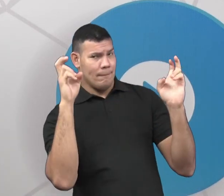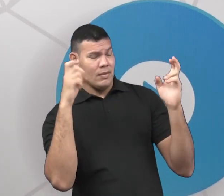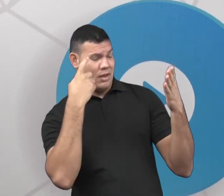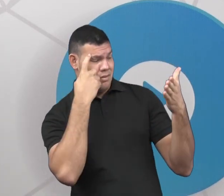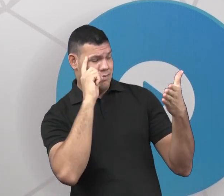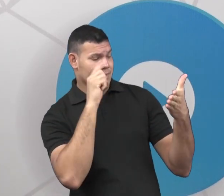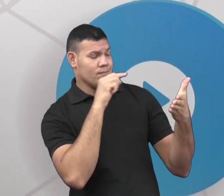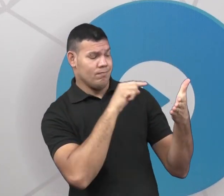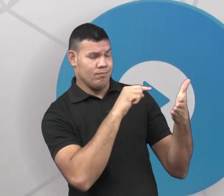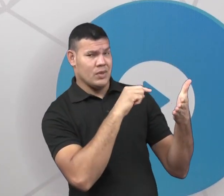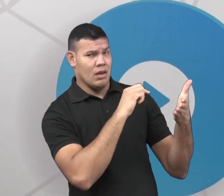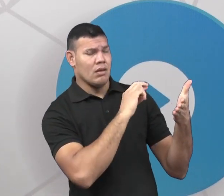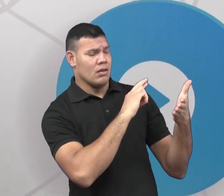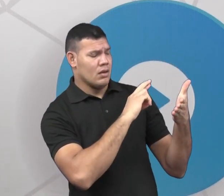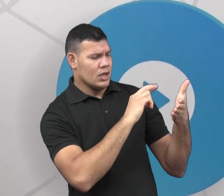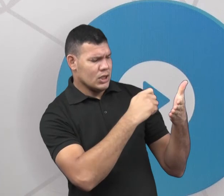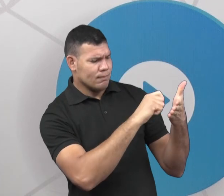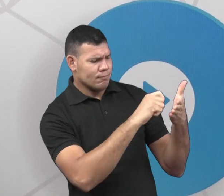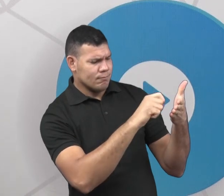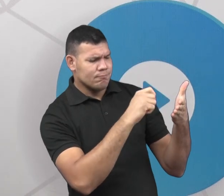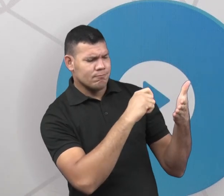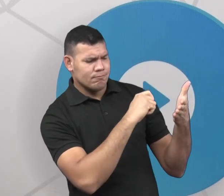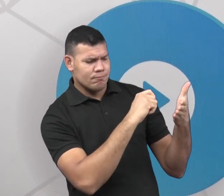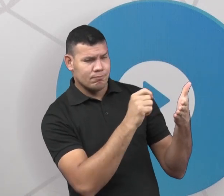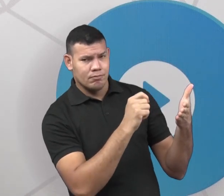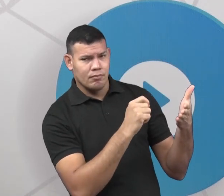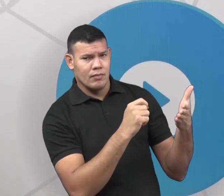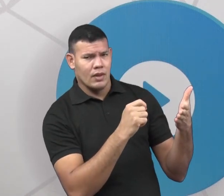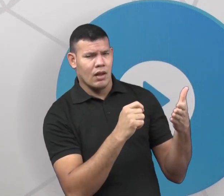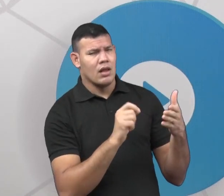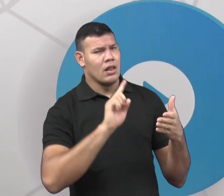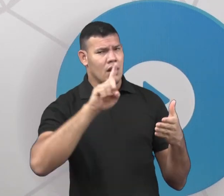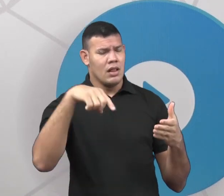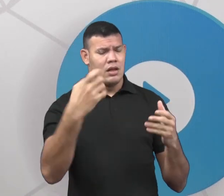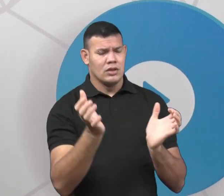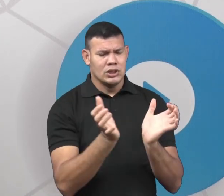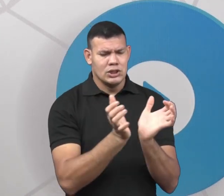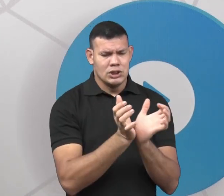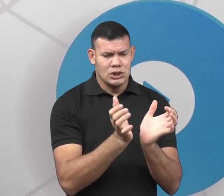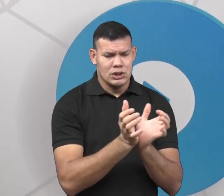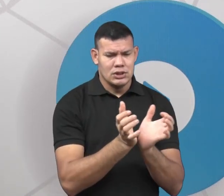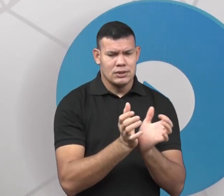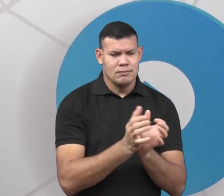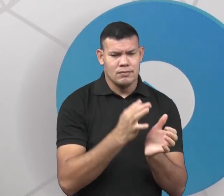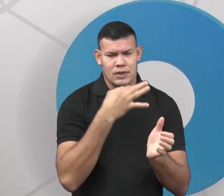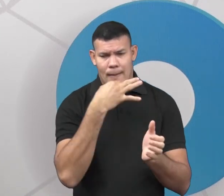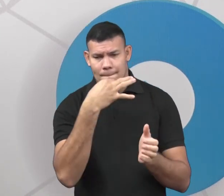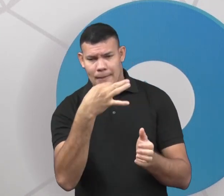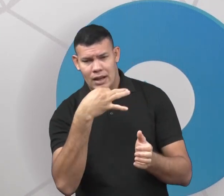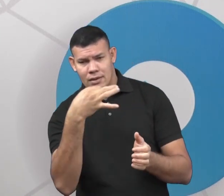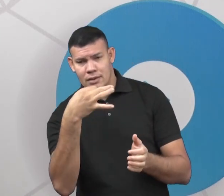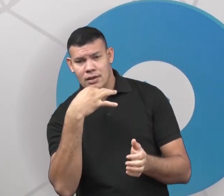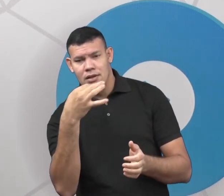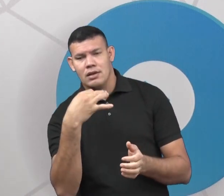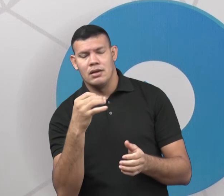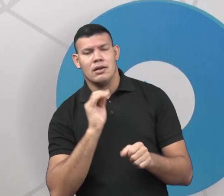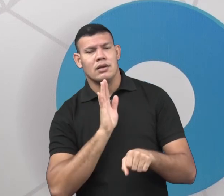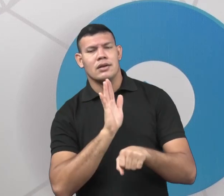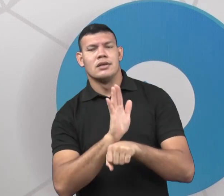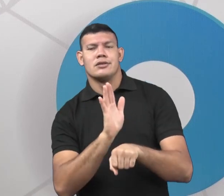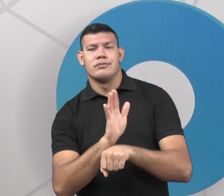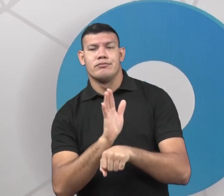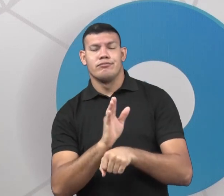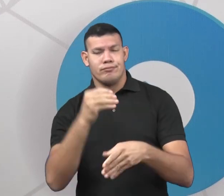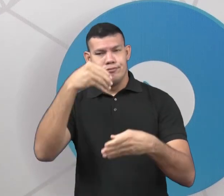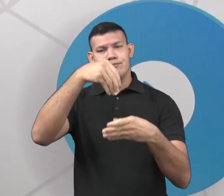esse autor pretende defender, é preciso levantar um conjunto de argumentos que possam corroborar a ideia